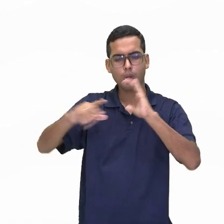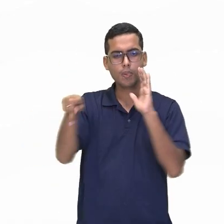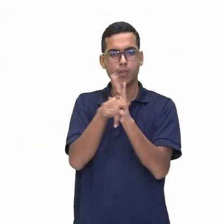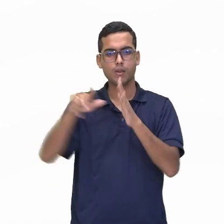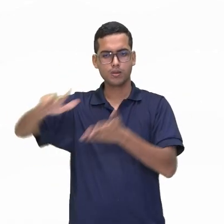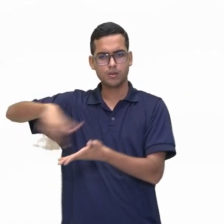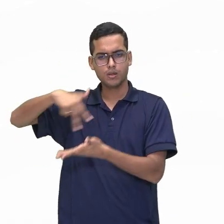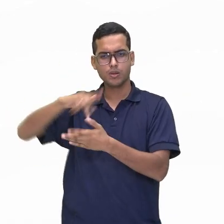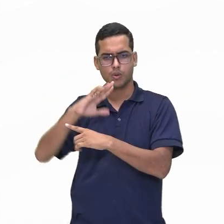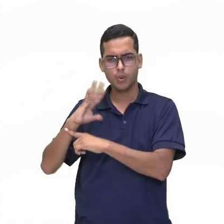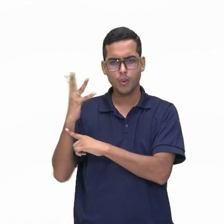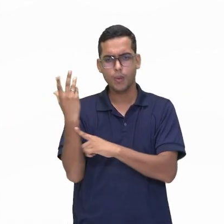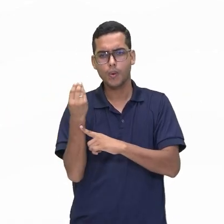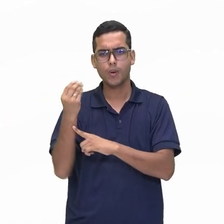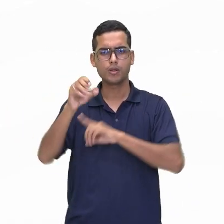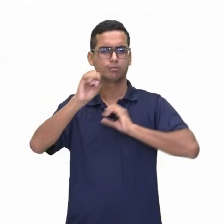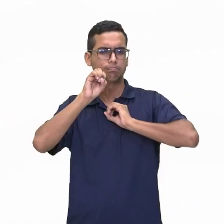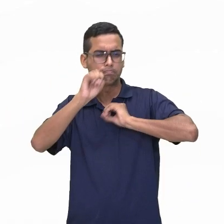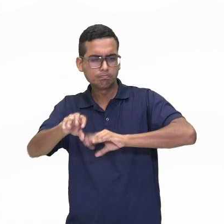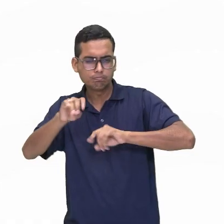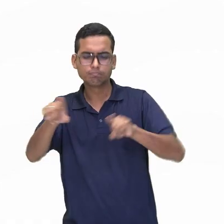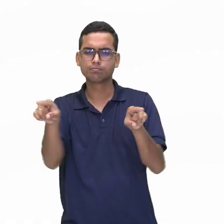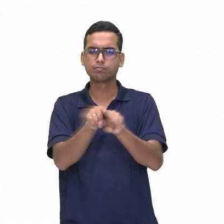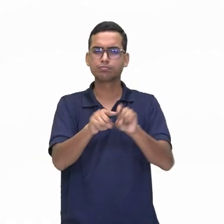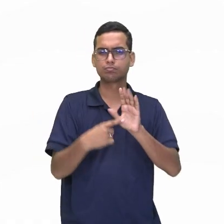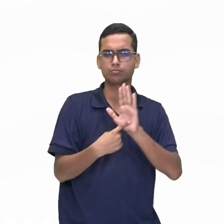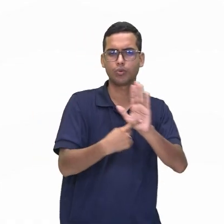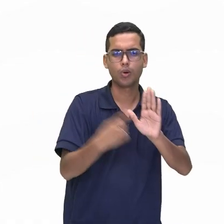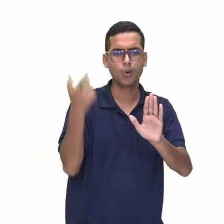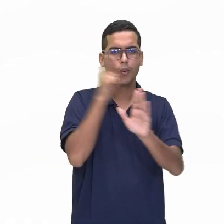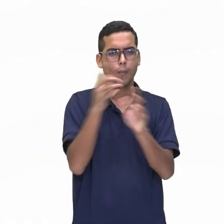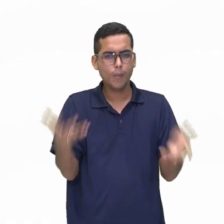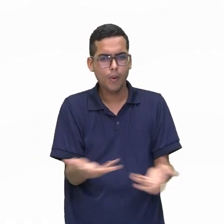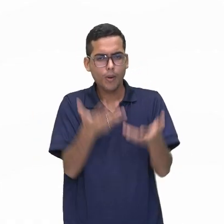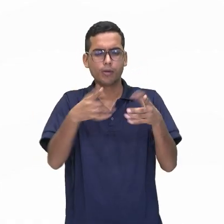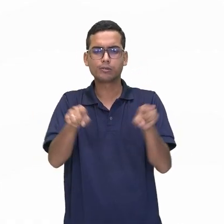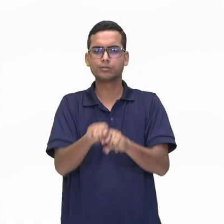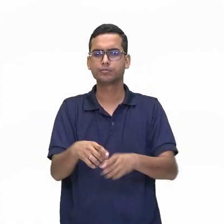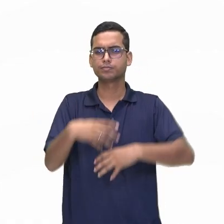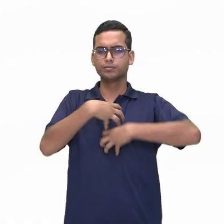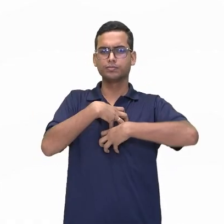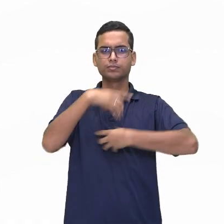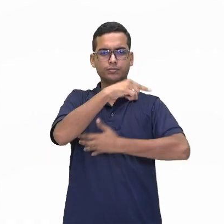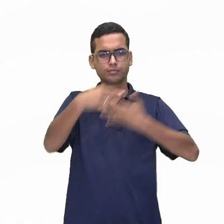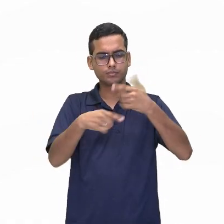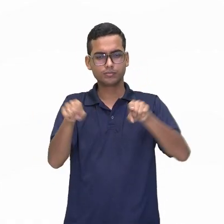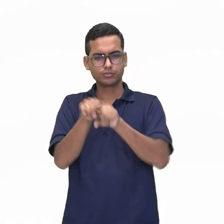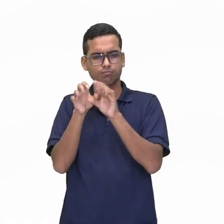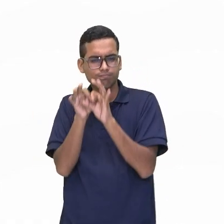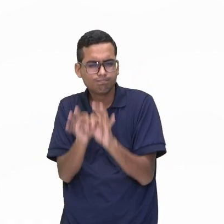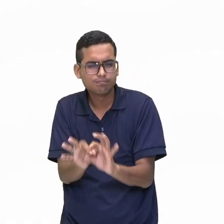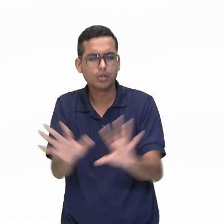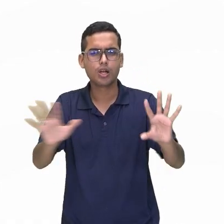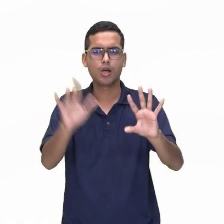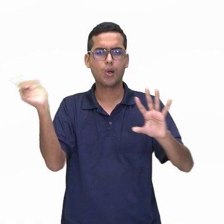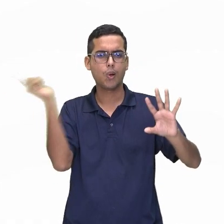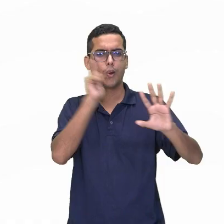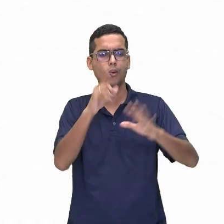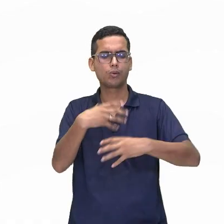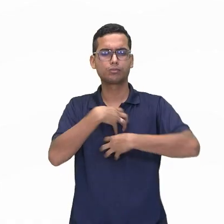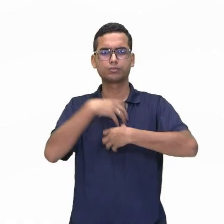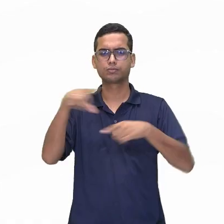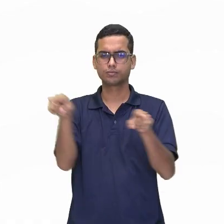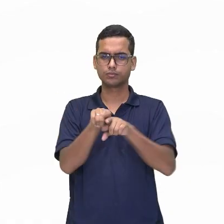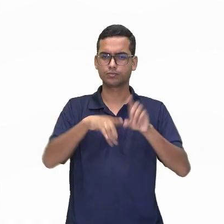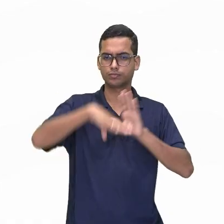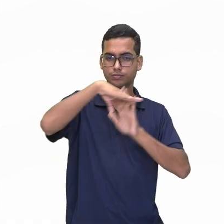que ensina e codifica, assim como também se condiciona e ao mesmo tempo liberta, conforme o entendimento